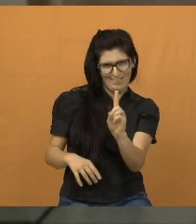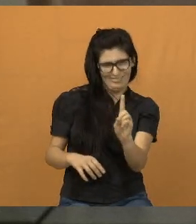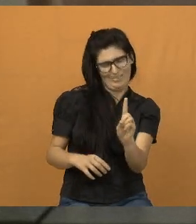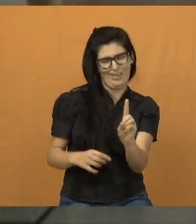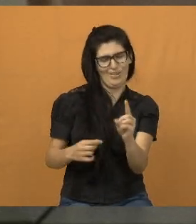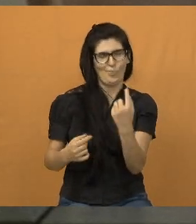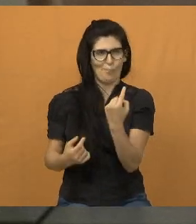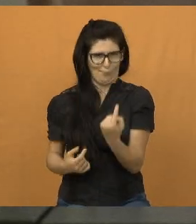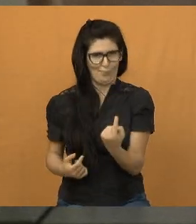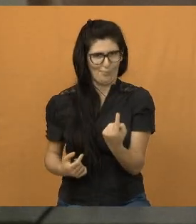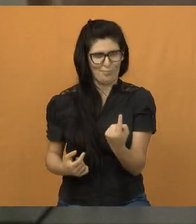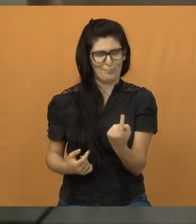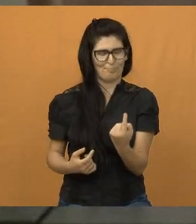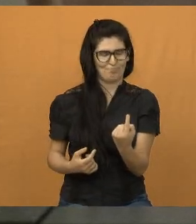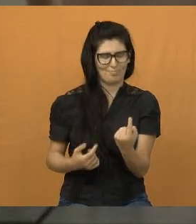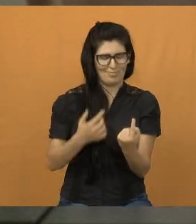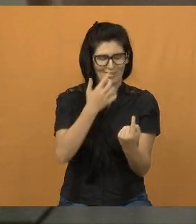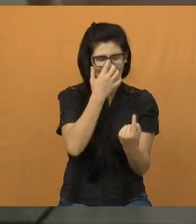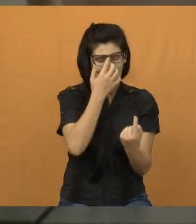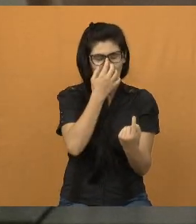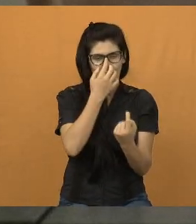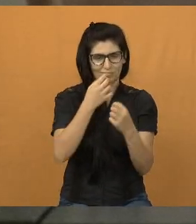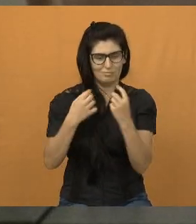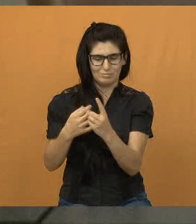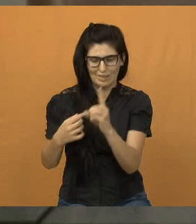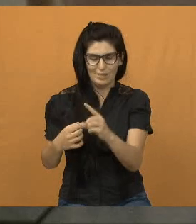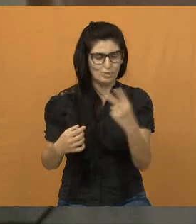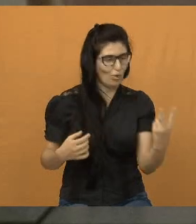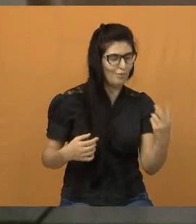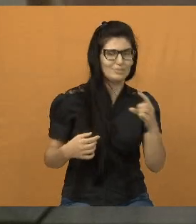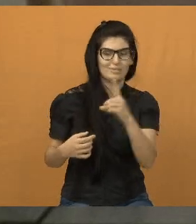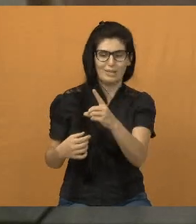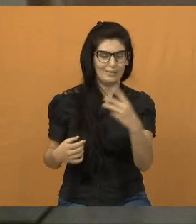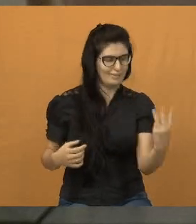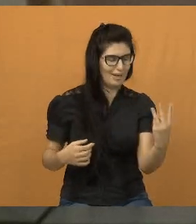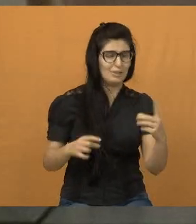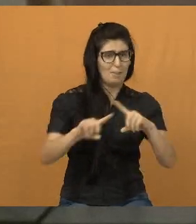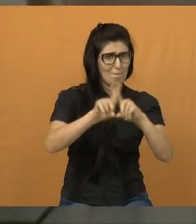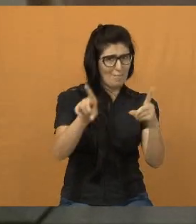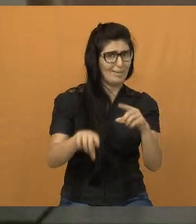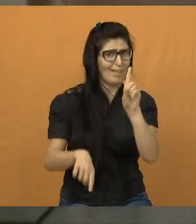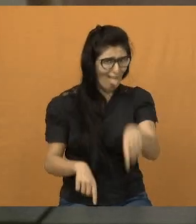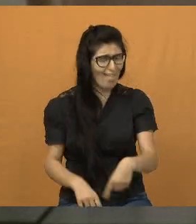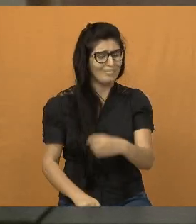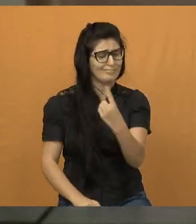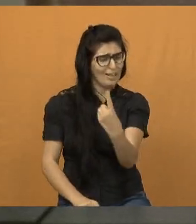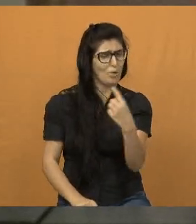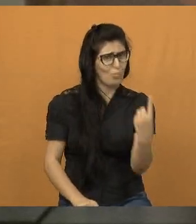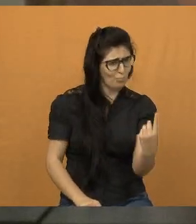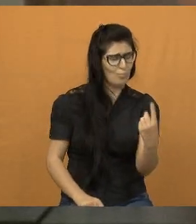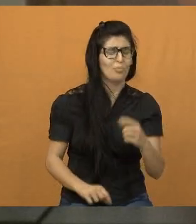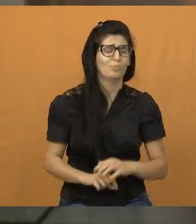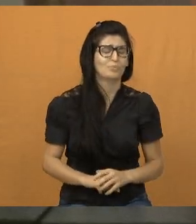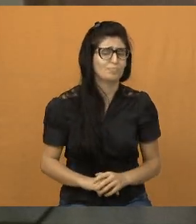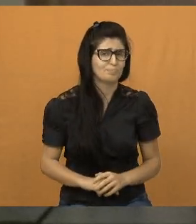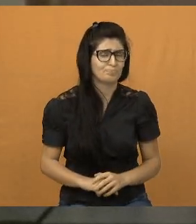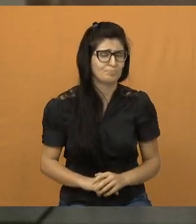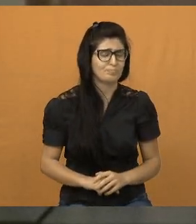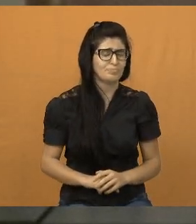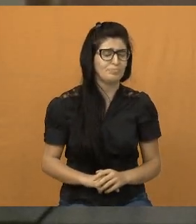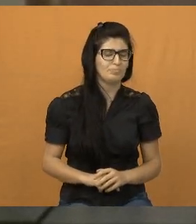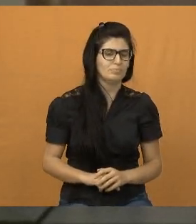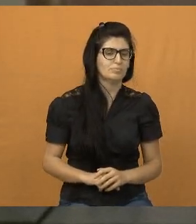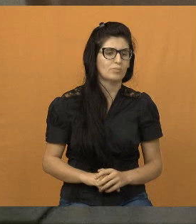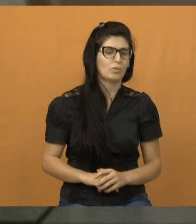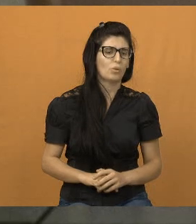ele acaba entrando ali também. Tá bom? Nós, até assim, vou deixar registrado que uma das coisas que